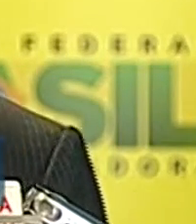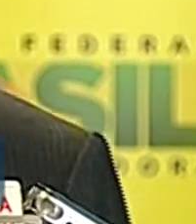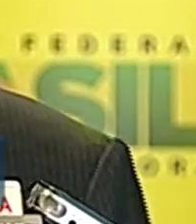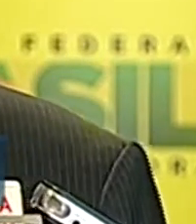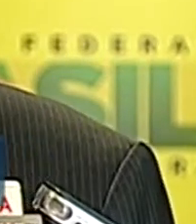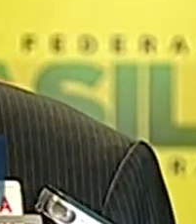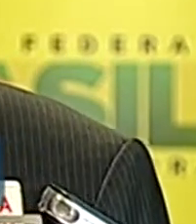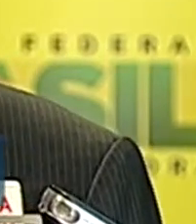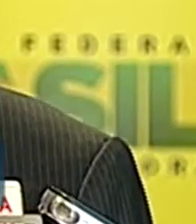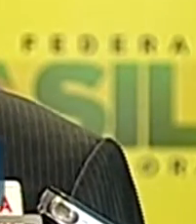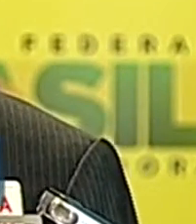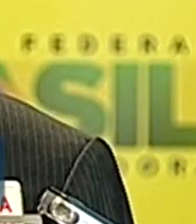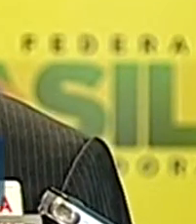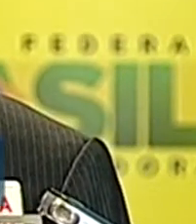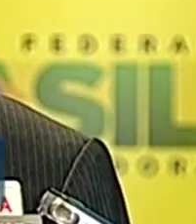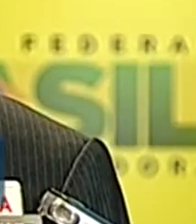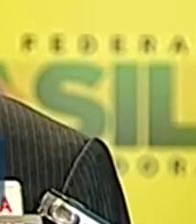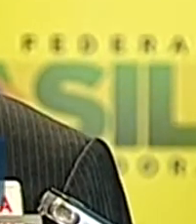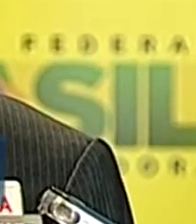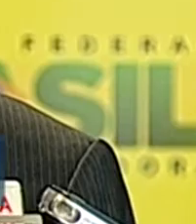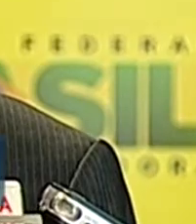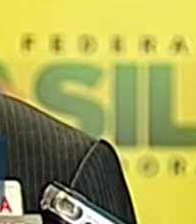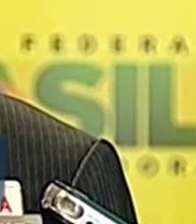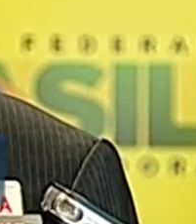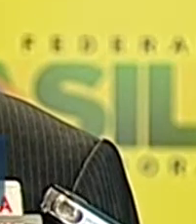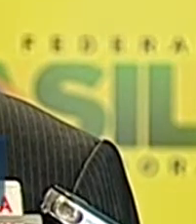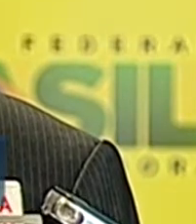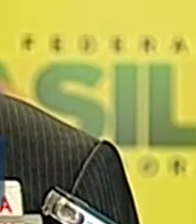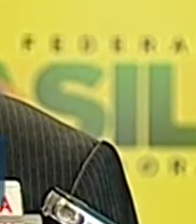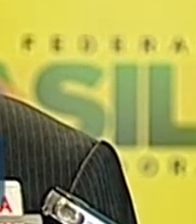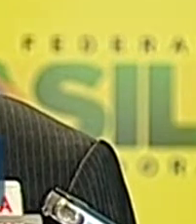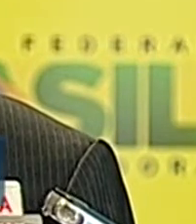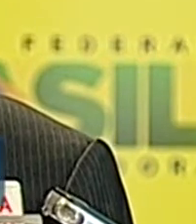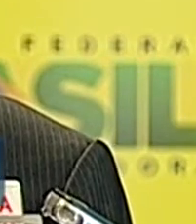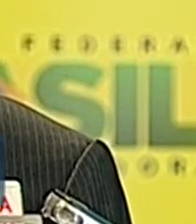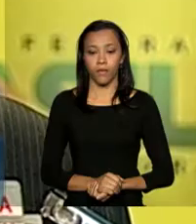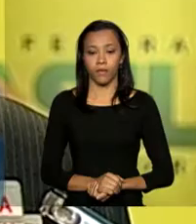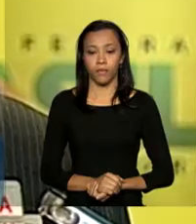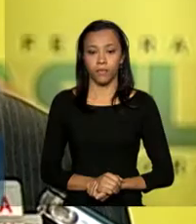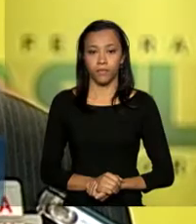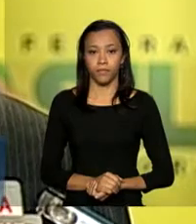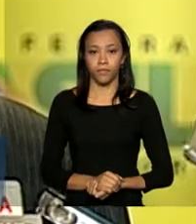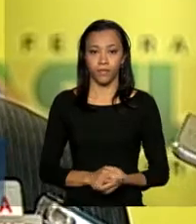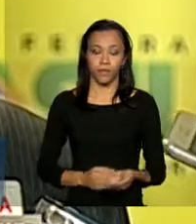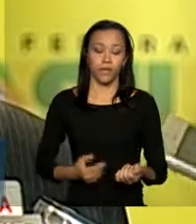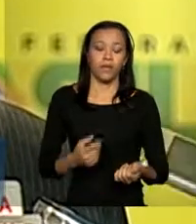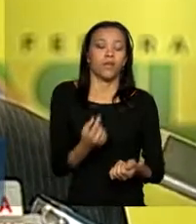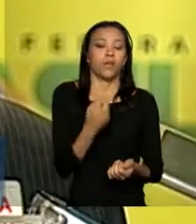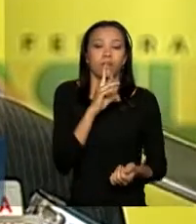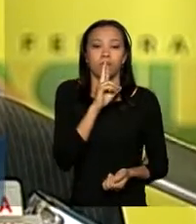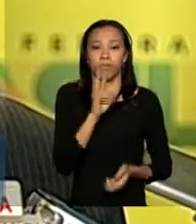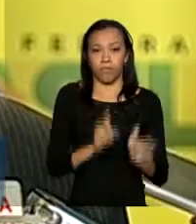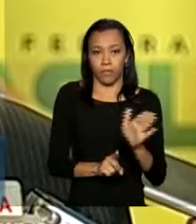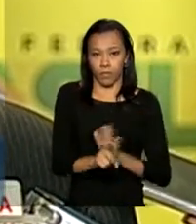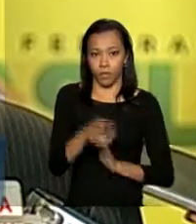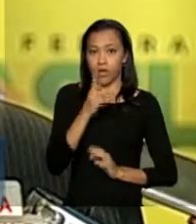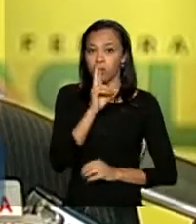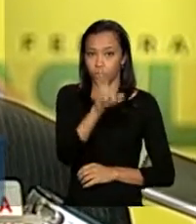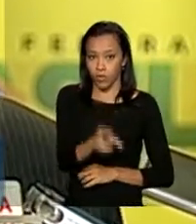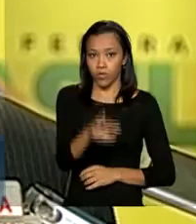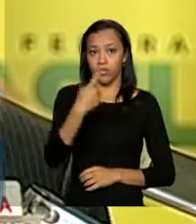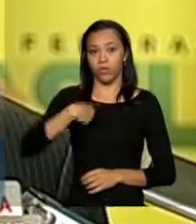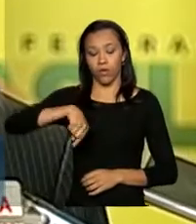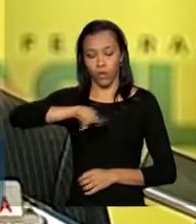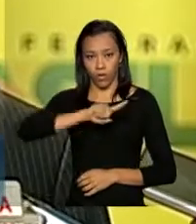no ano passado, da escola maior e da escola menor, ela é nova também ou é só do tempo de permanência? Nós estamos introduzindo pela